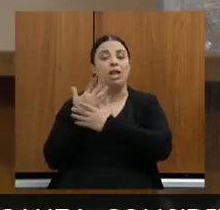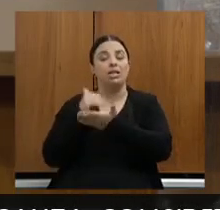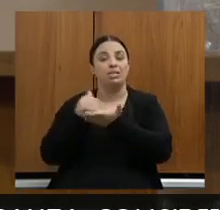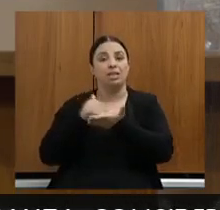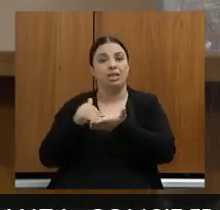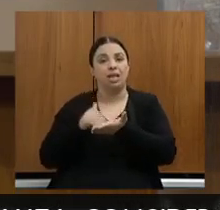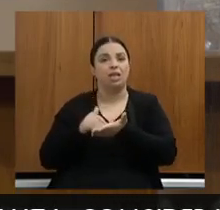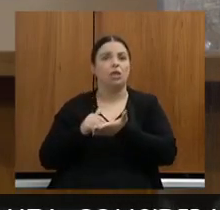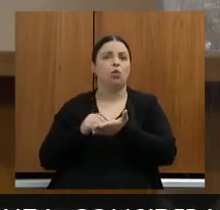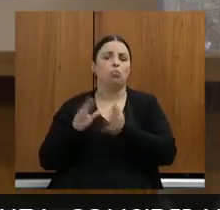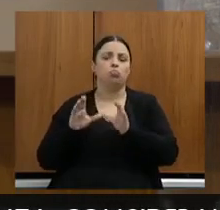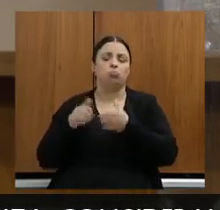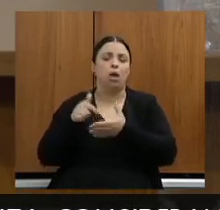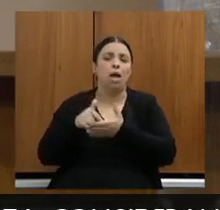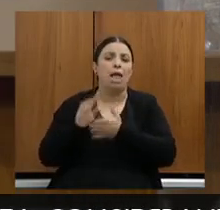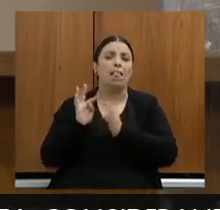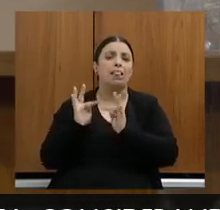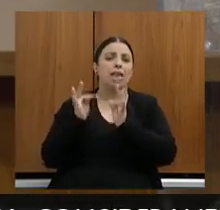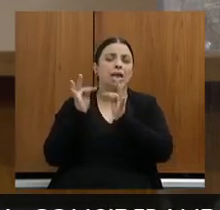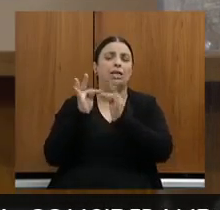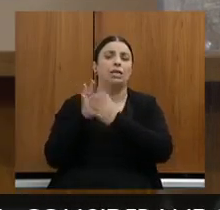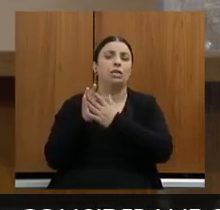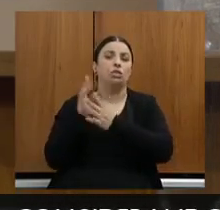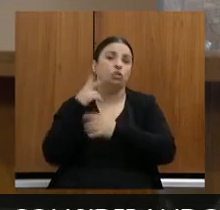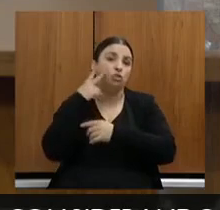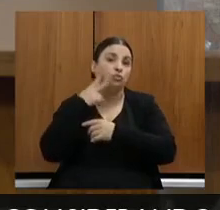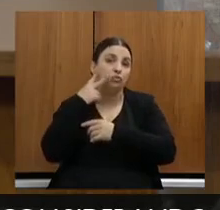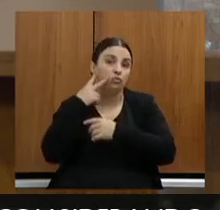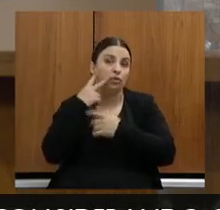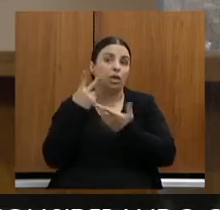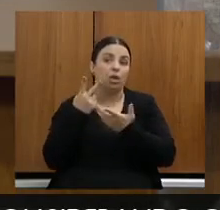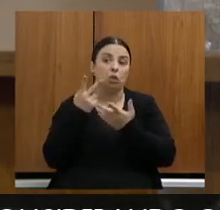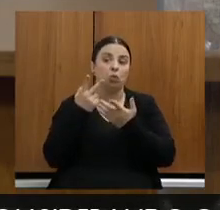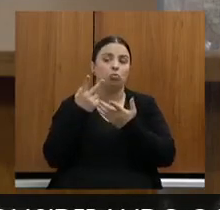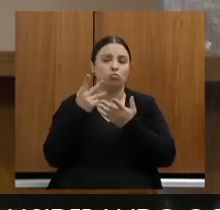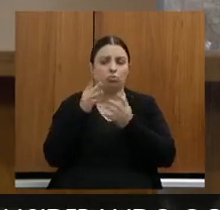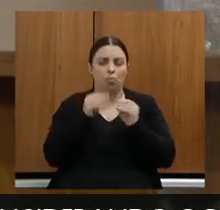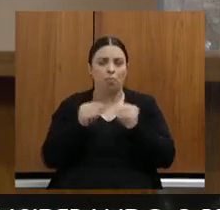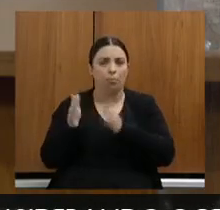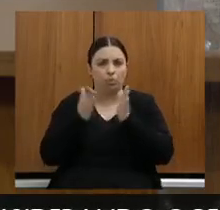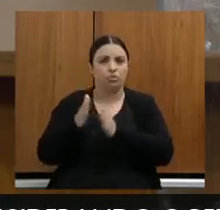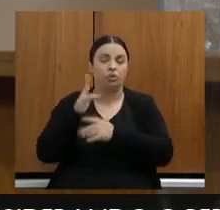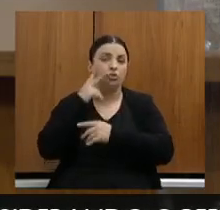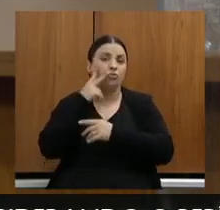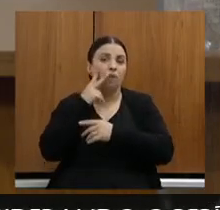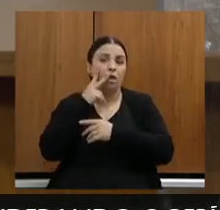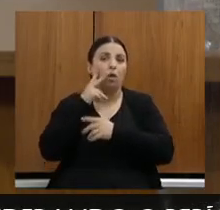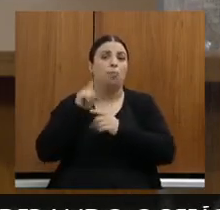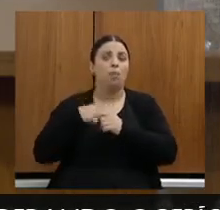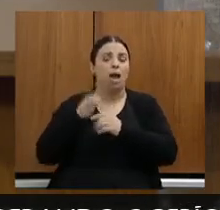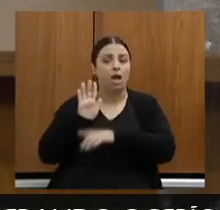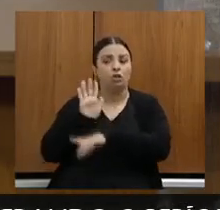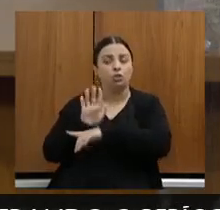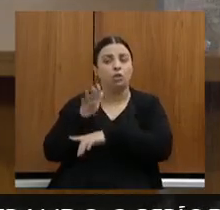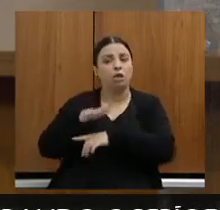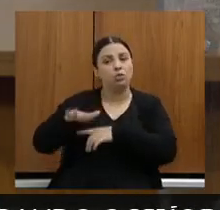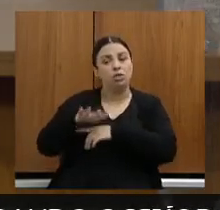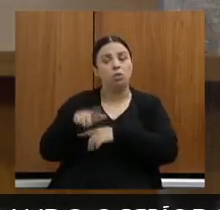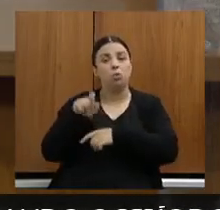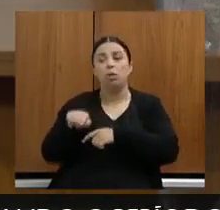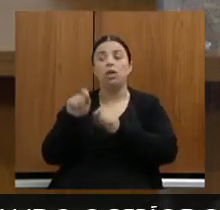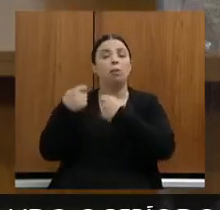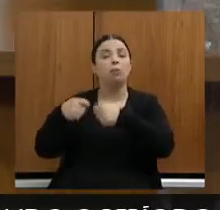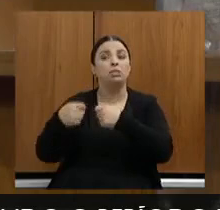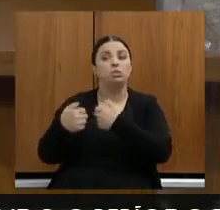vinicultura e viticultura exatamente para poder fazer tudo que o setor precisa as questões novas pesquisas de novas